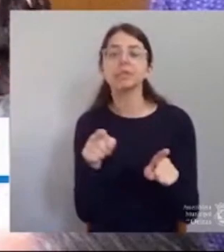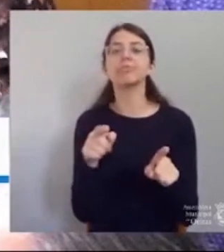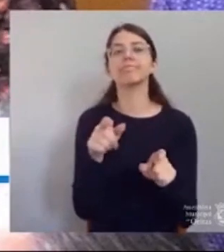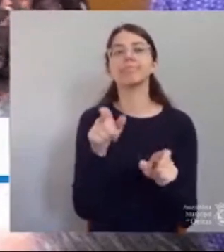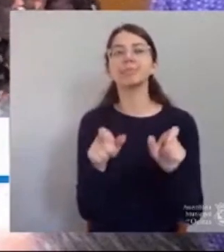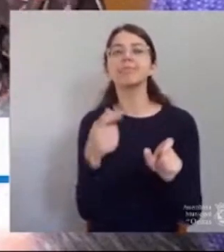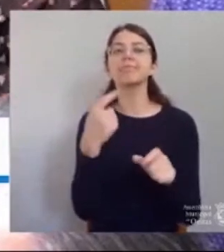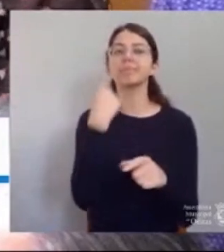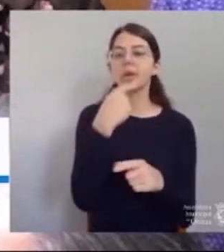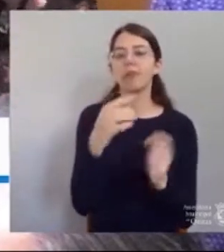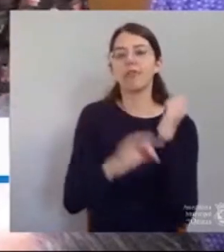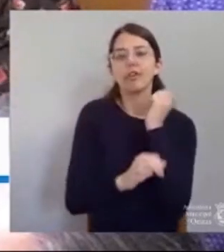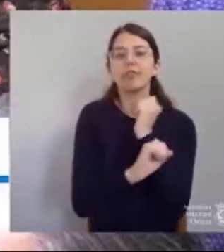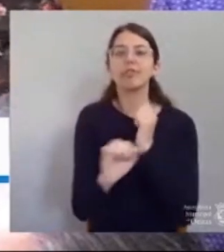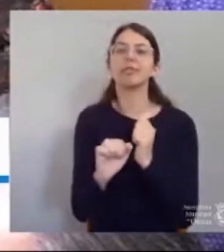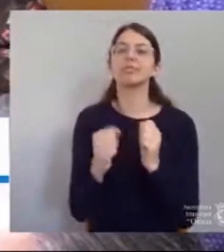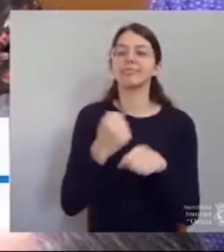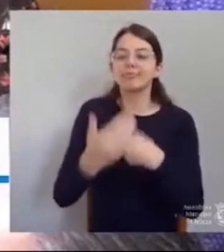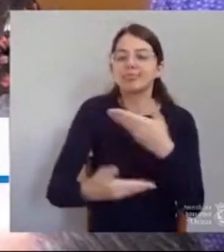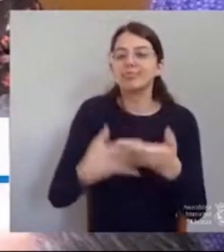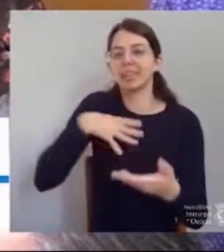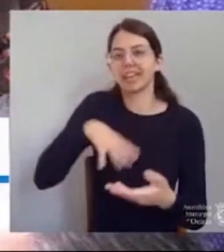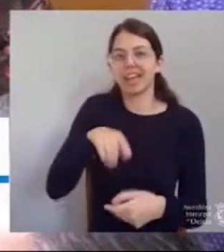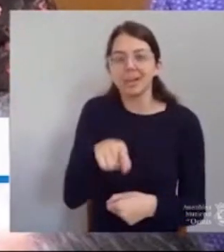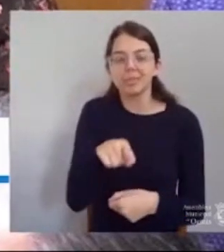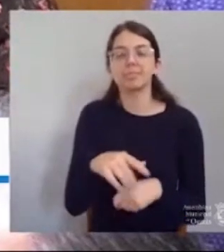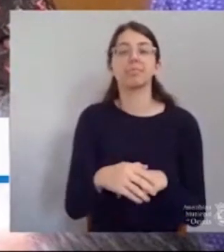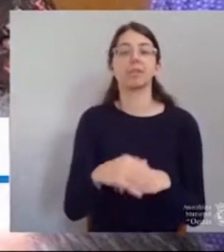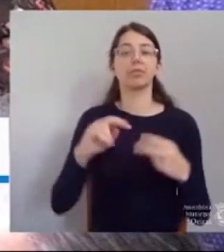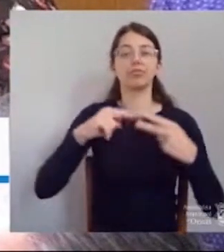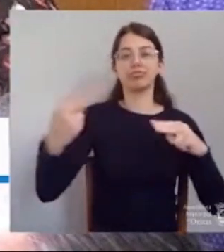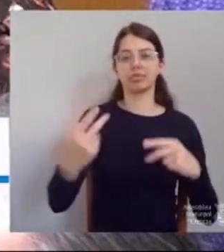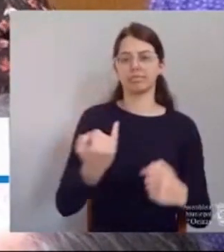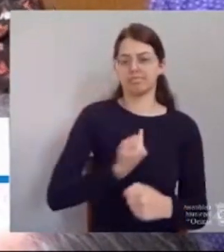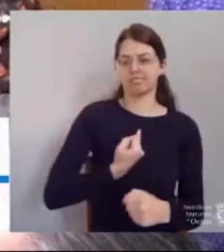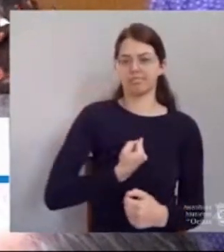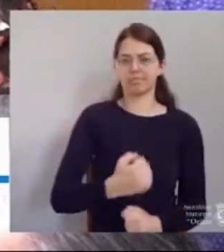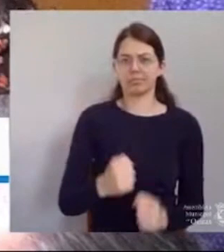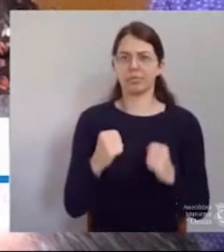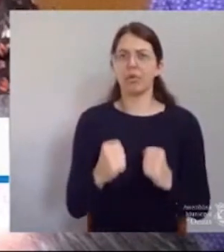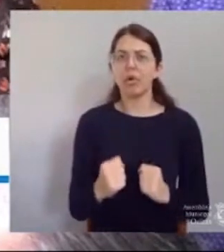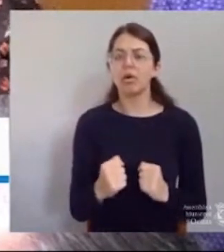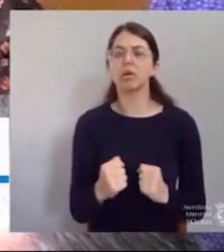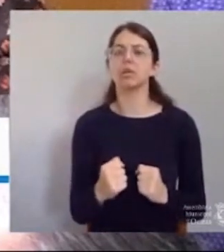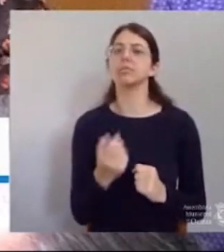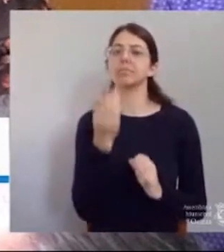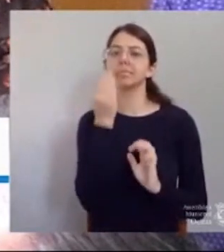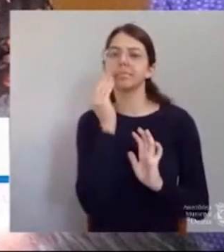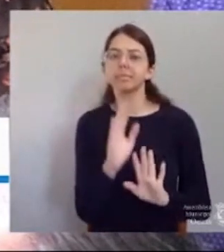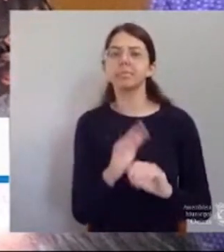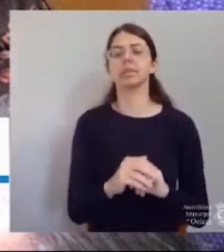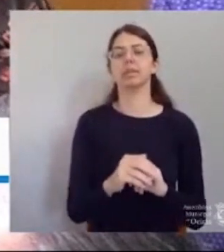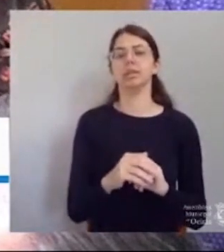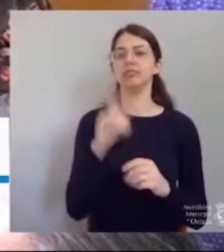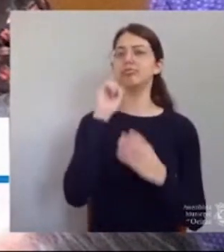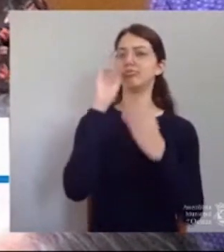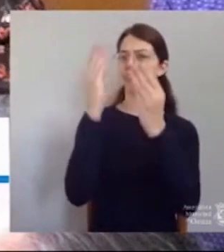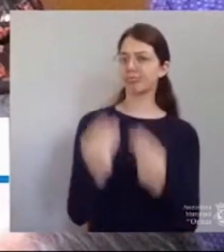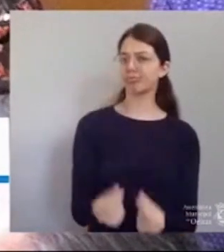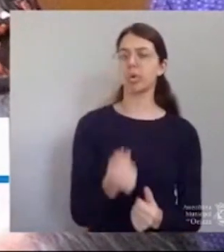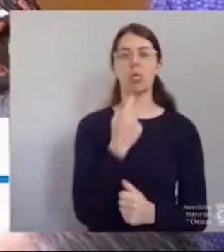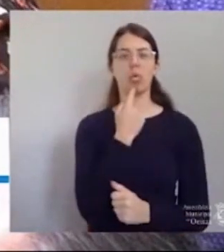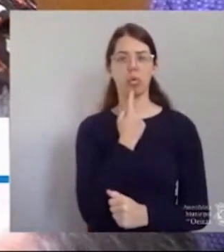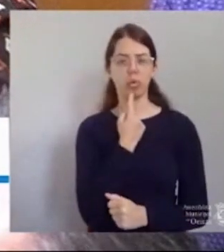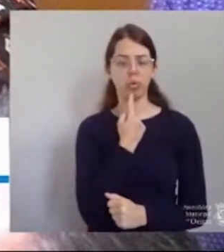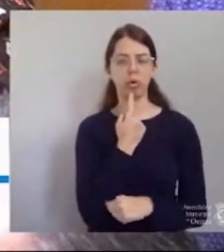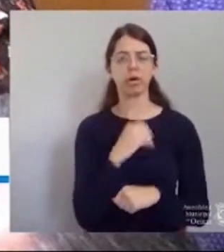freguesia. Ora, um município com identidade própria, com elevados índices de qualidade, que desafia